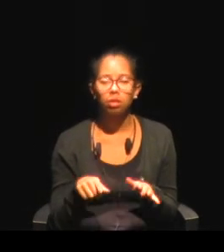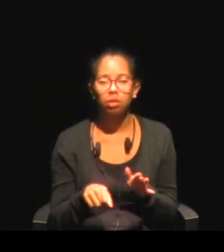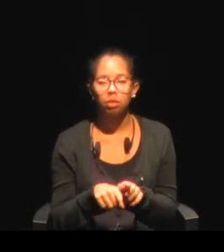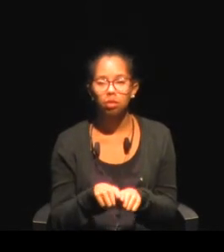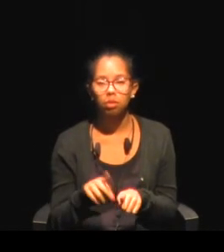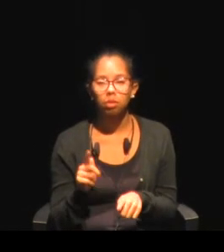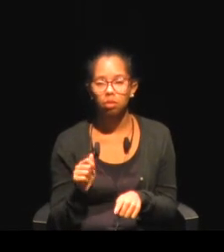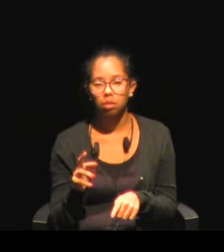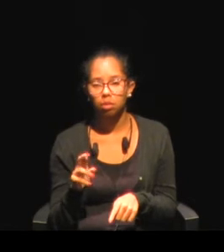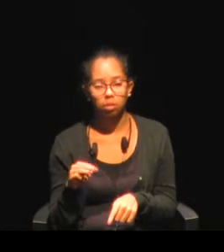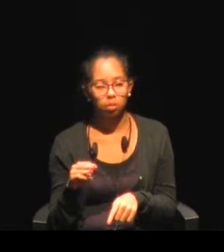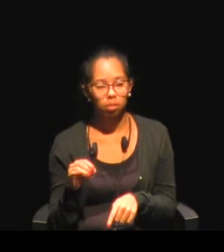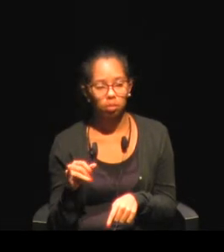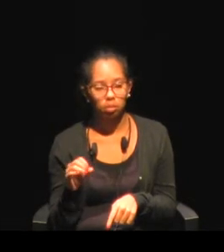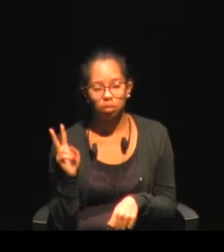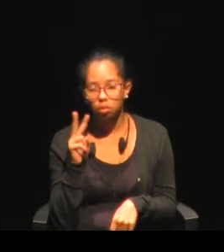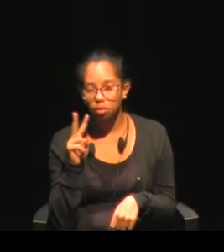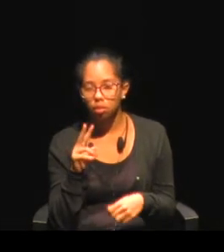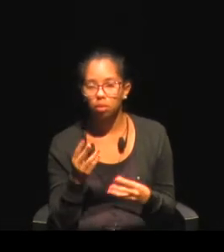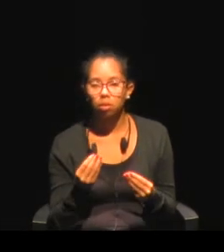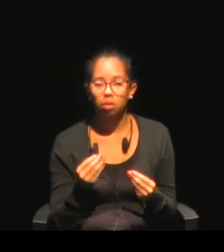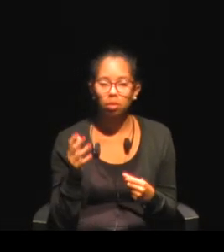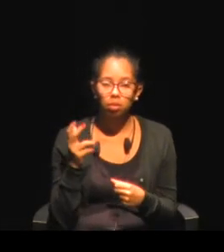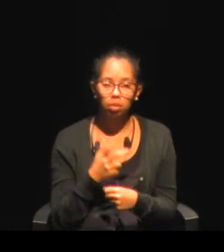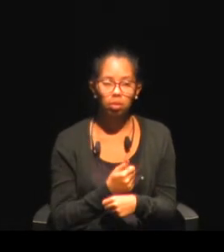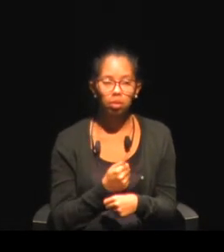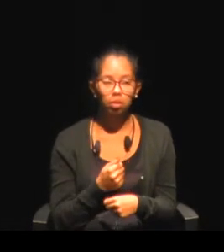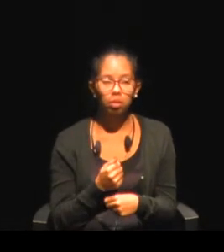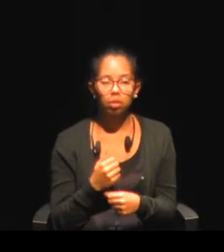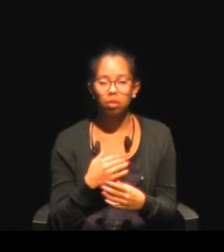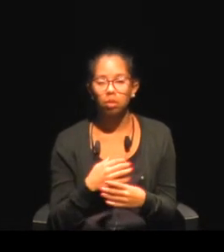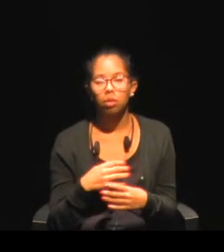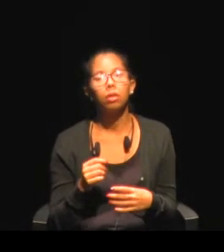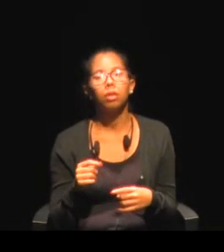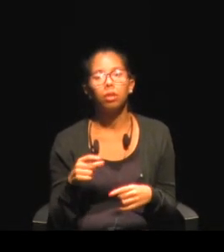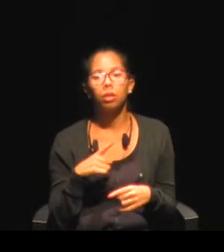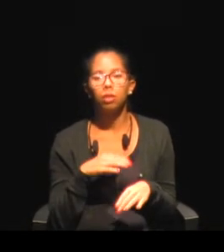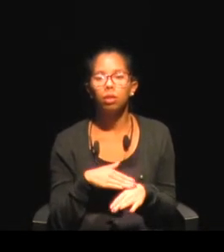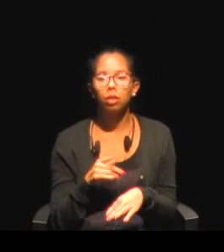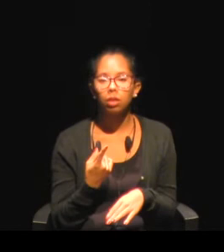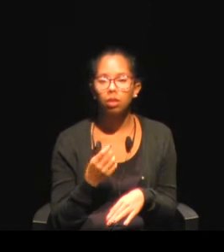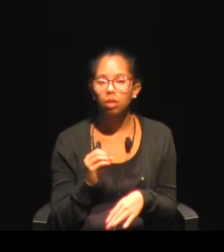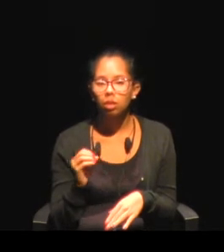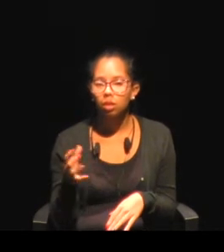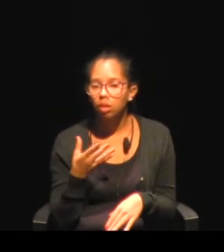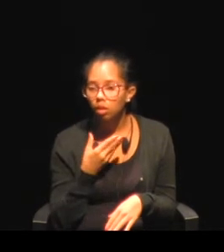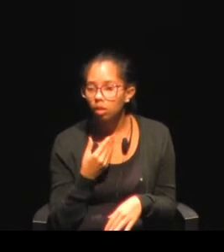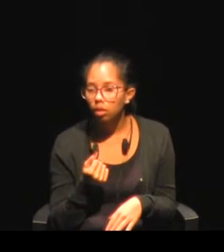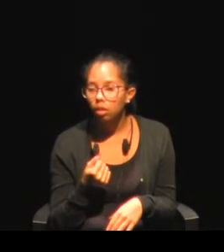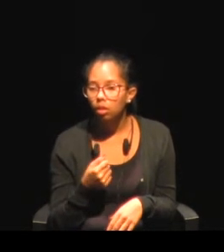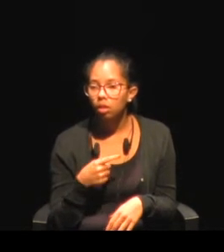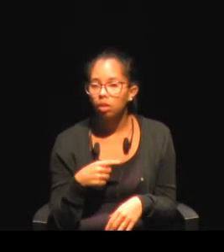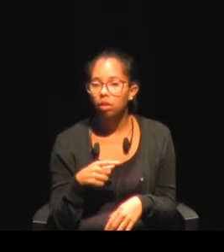cidade tem um patrimônio histórico super bonito, é um conjunto histórico que foi inteiro tombado pelo IPHAM, cerca de mais de 100